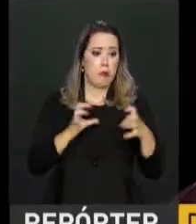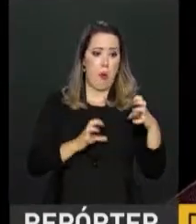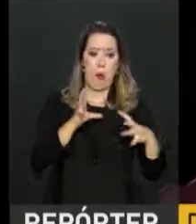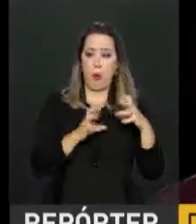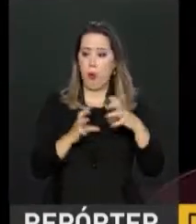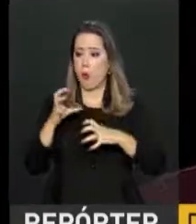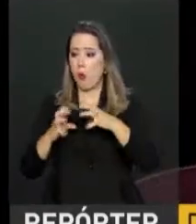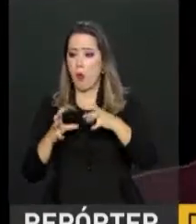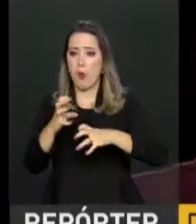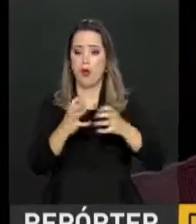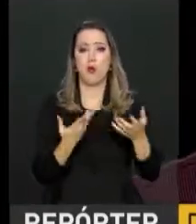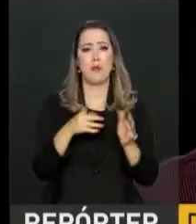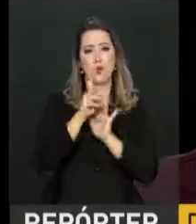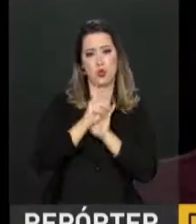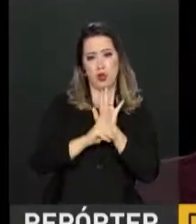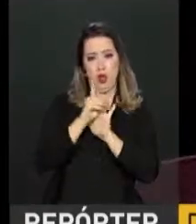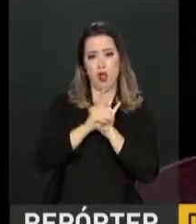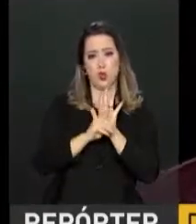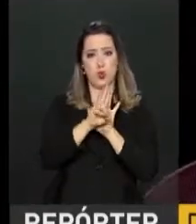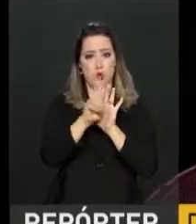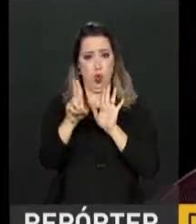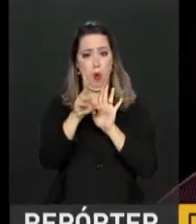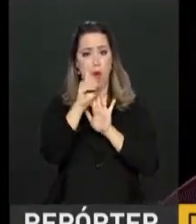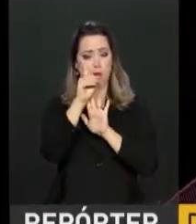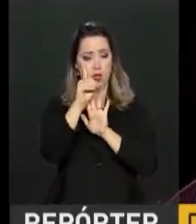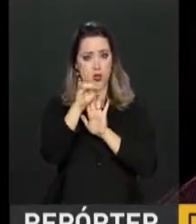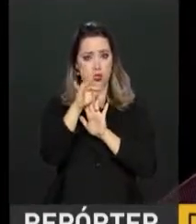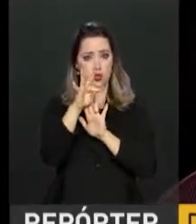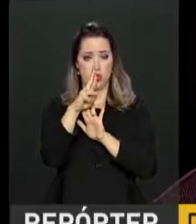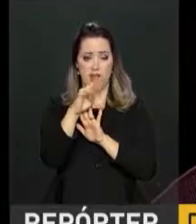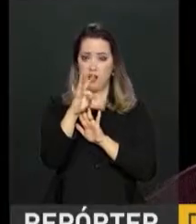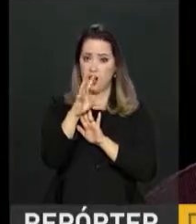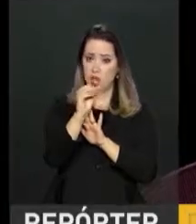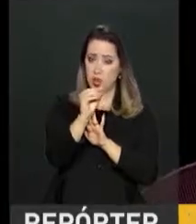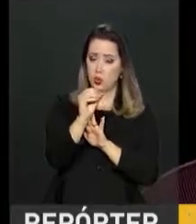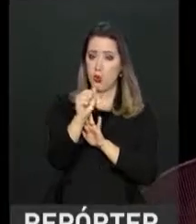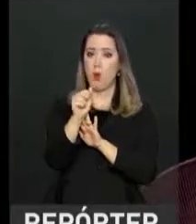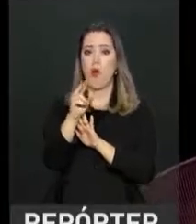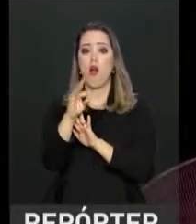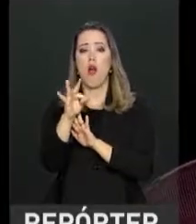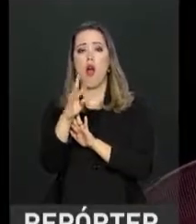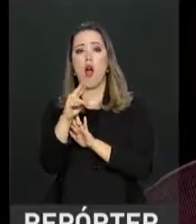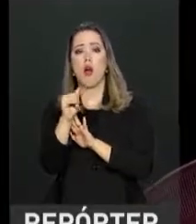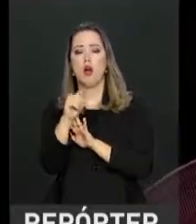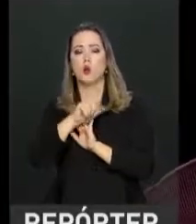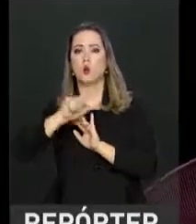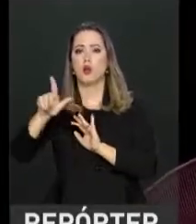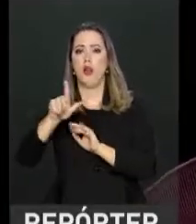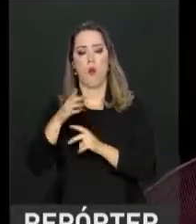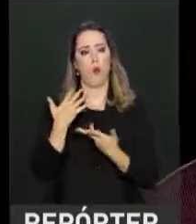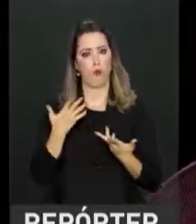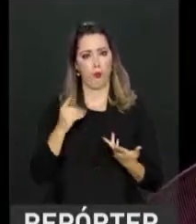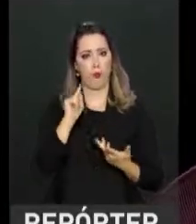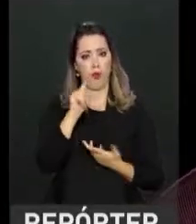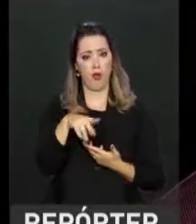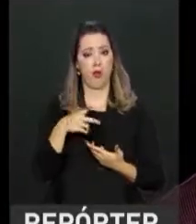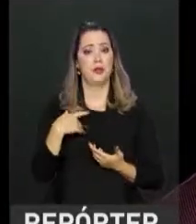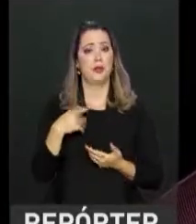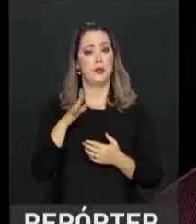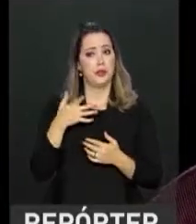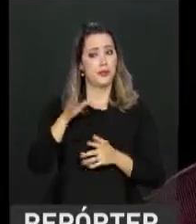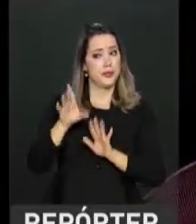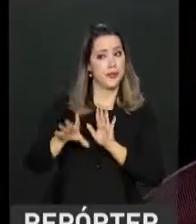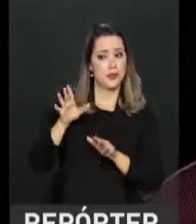muito grandes pelos direitos, são várias organizações que não querem pagar direito autoral, ou mesmo a gente chegou em